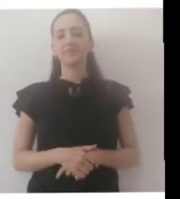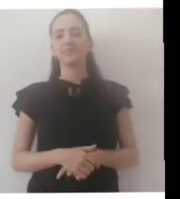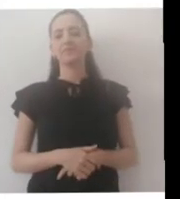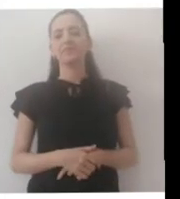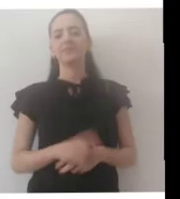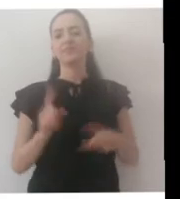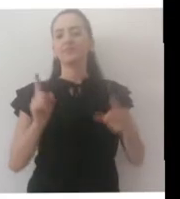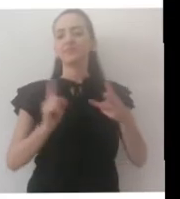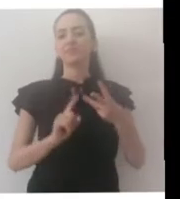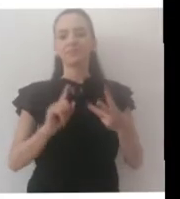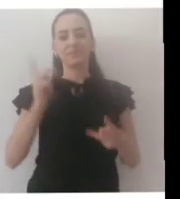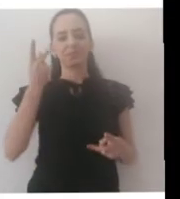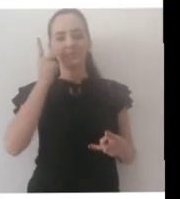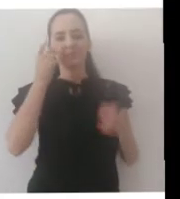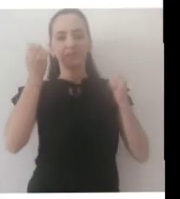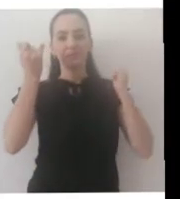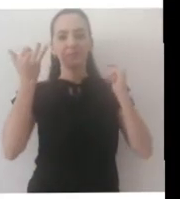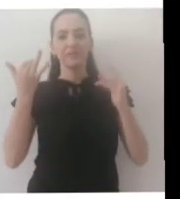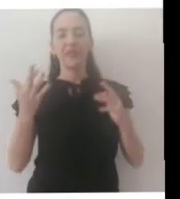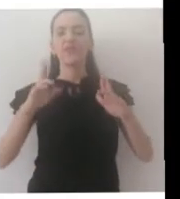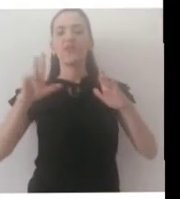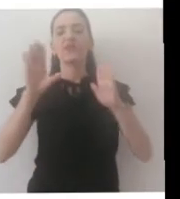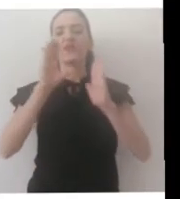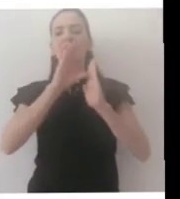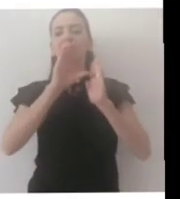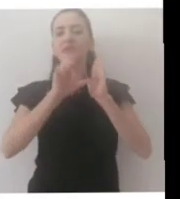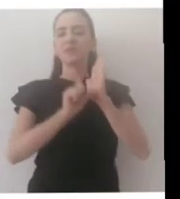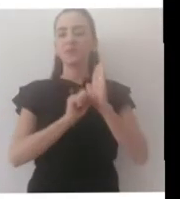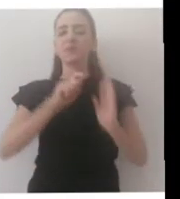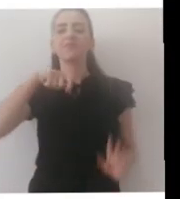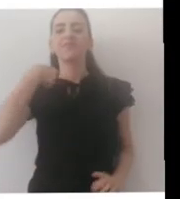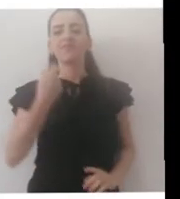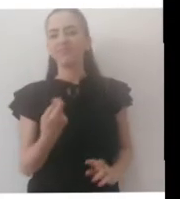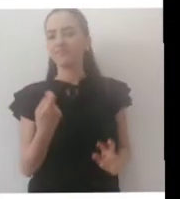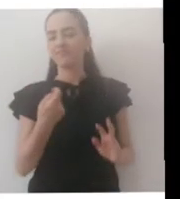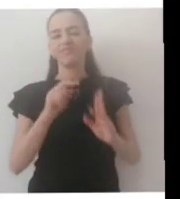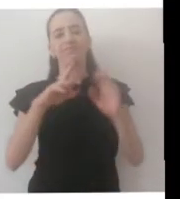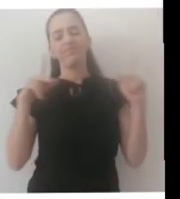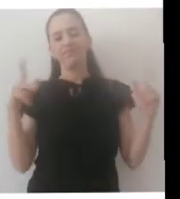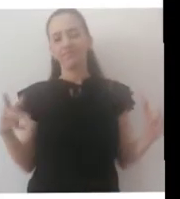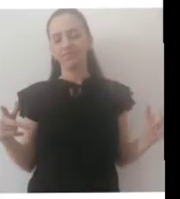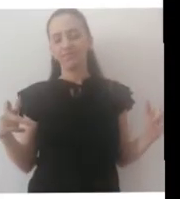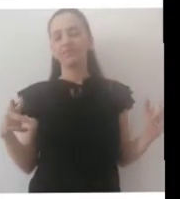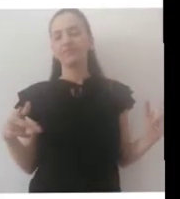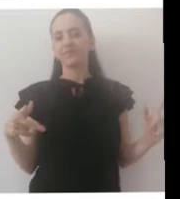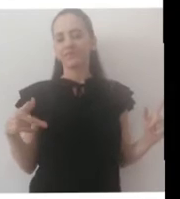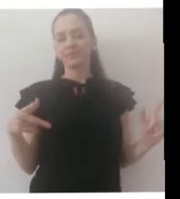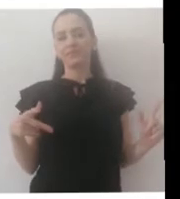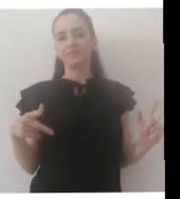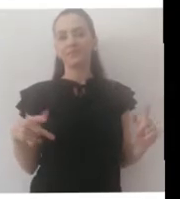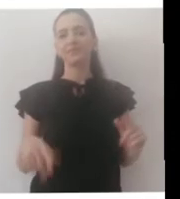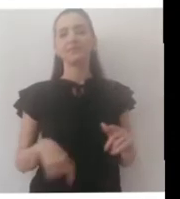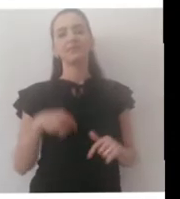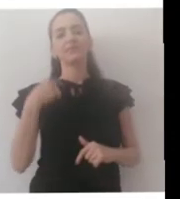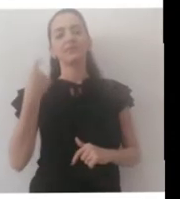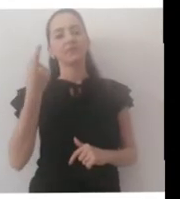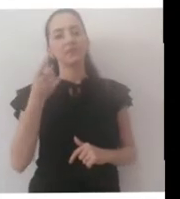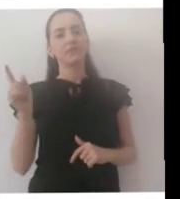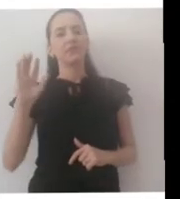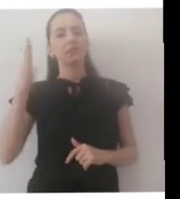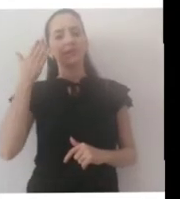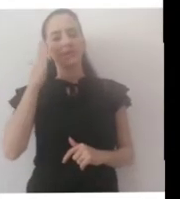gente vai ter que entender isso aí no contexto dos números. Os símbolos são criados pelas crianças e mantêm uma